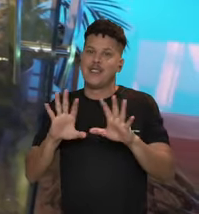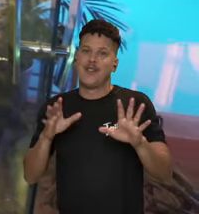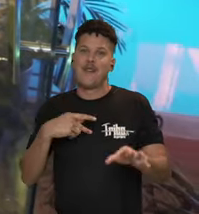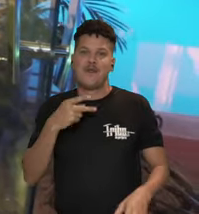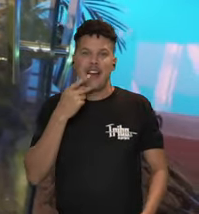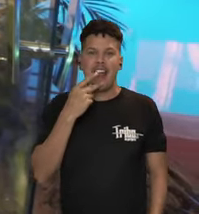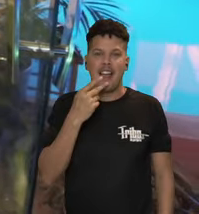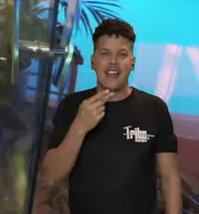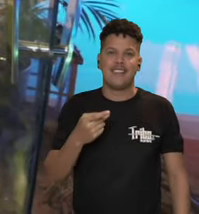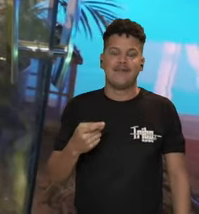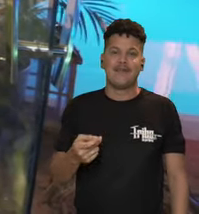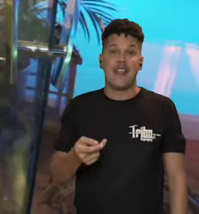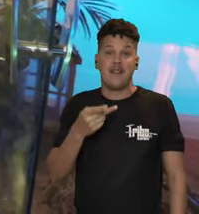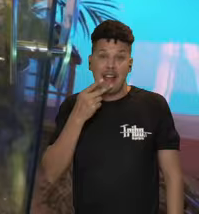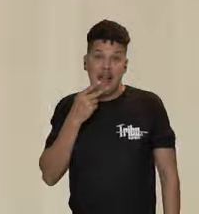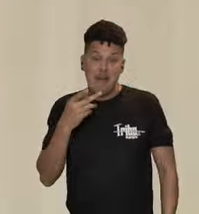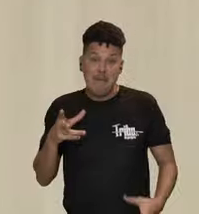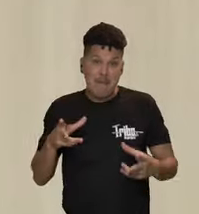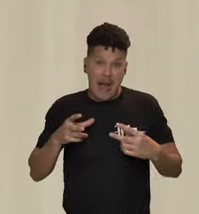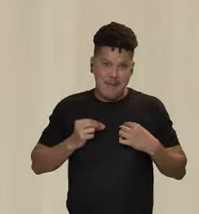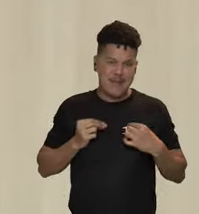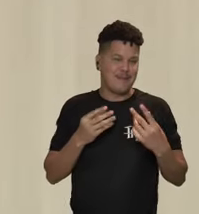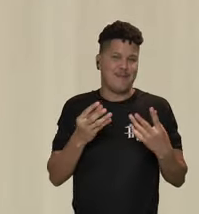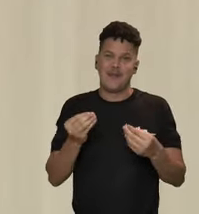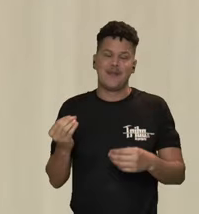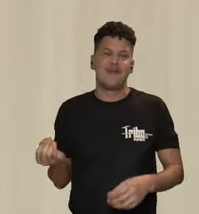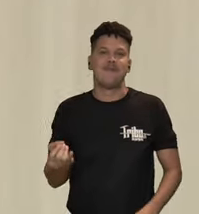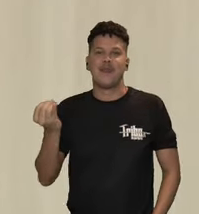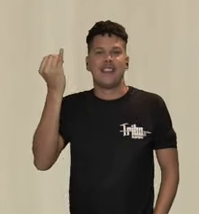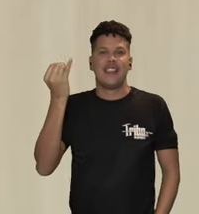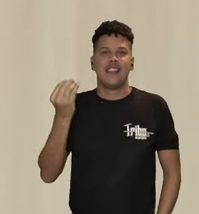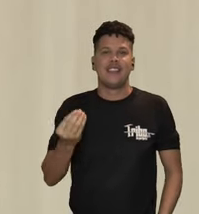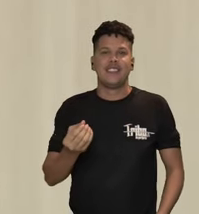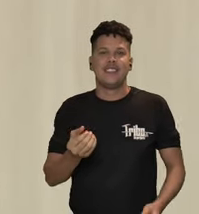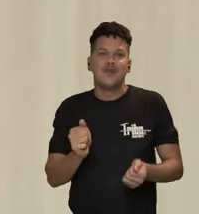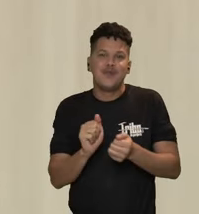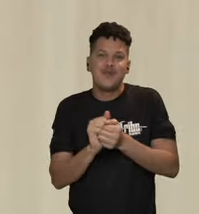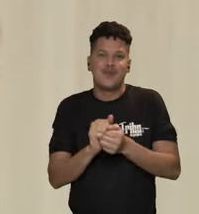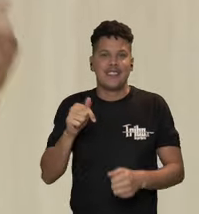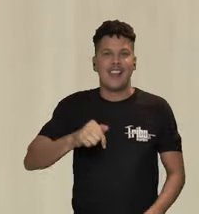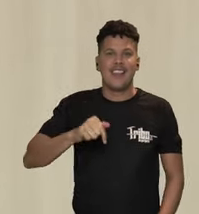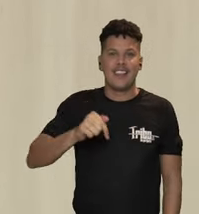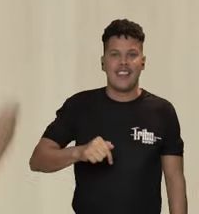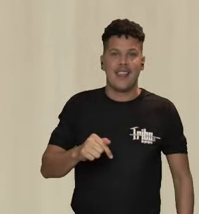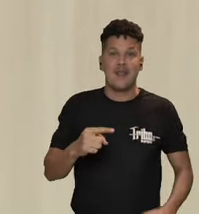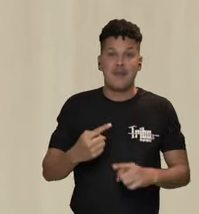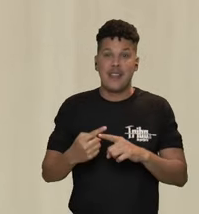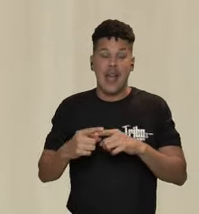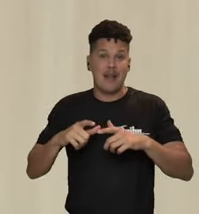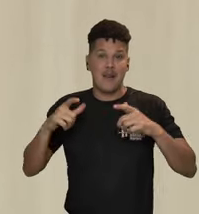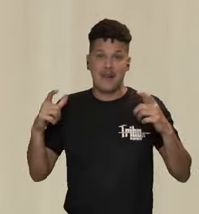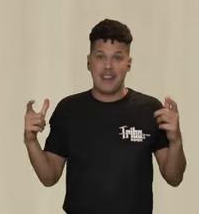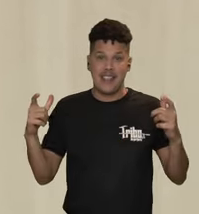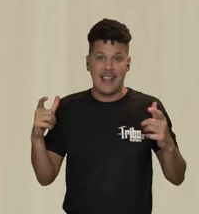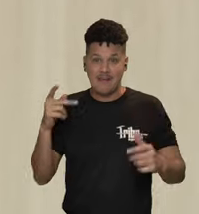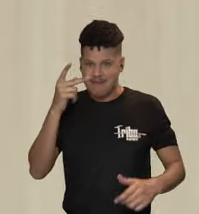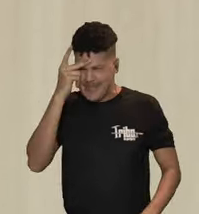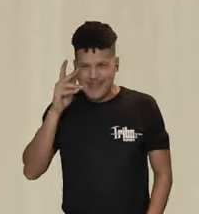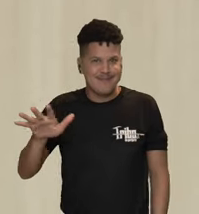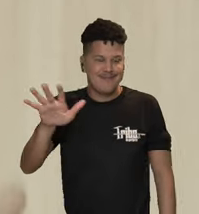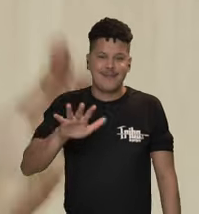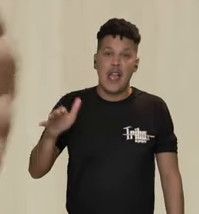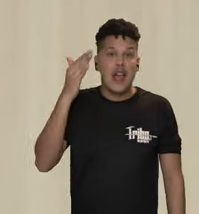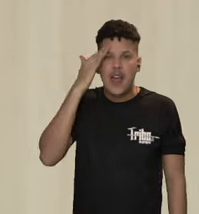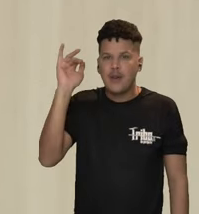que, pra mim, é importante estar aqui, tá ligado? Nessa parada. É, a maioria da galera não sabe, mas, tipo...